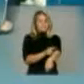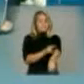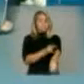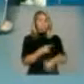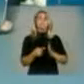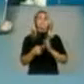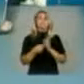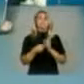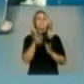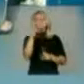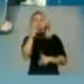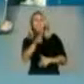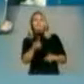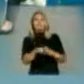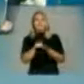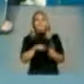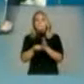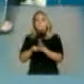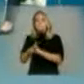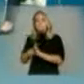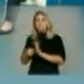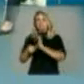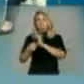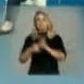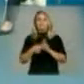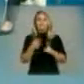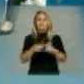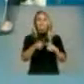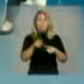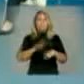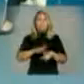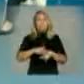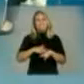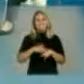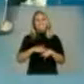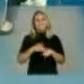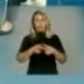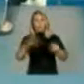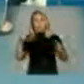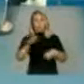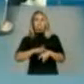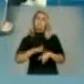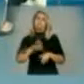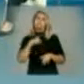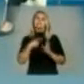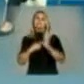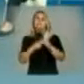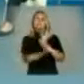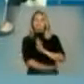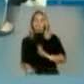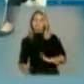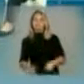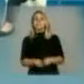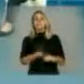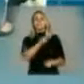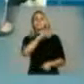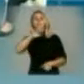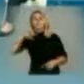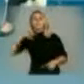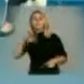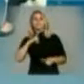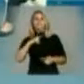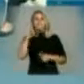estatísticas recentemente de que a incidência maior tá voltada para a criança, para o adolescente, que existe